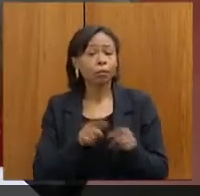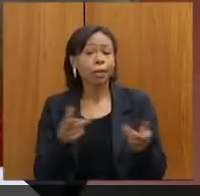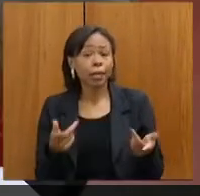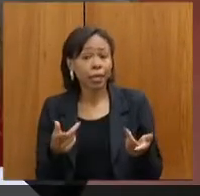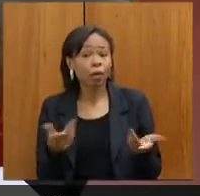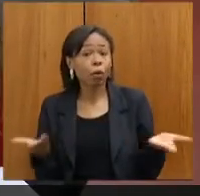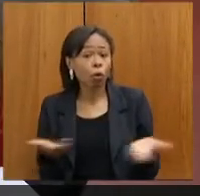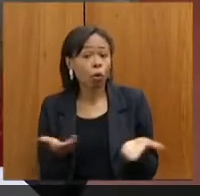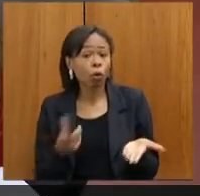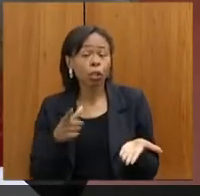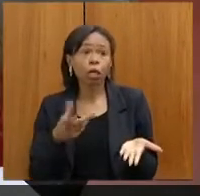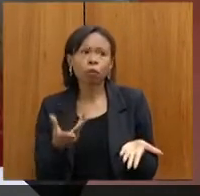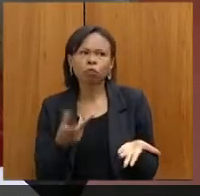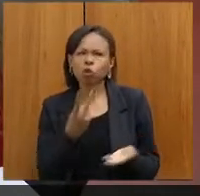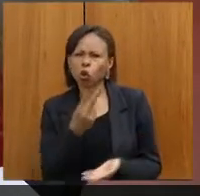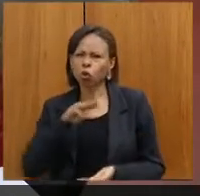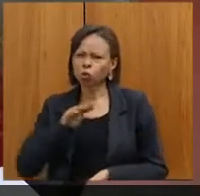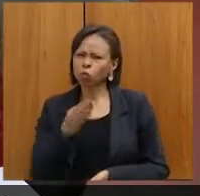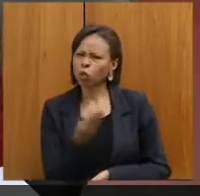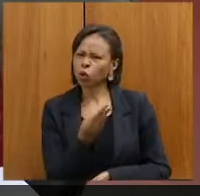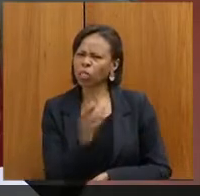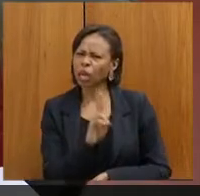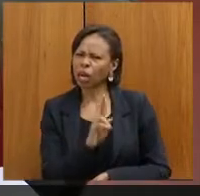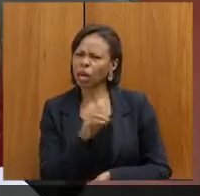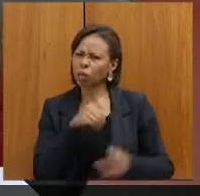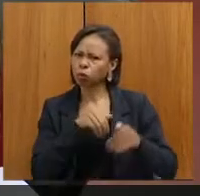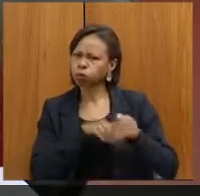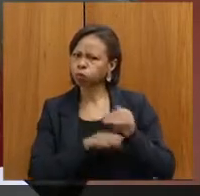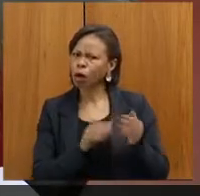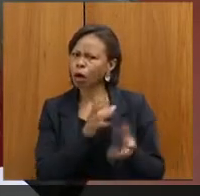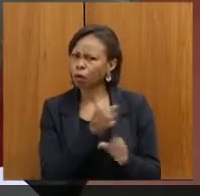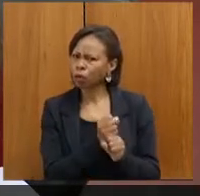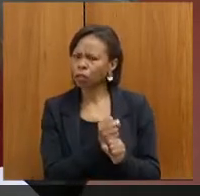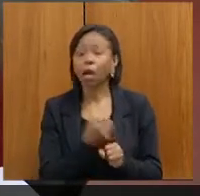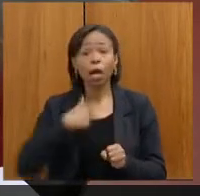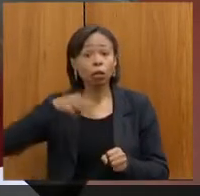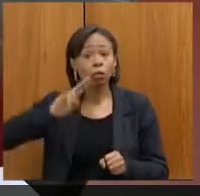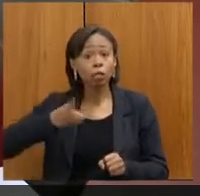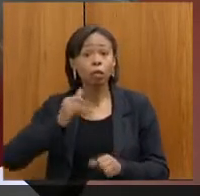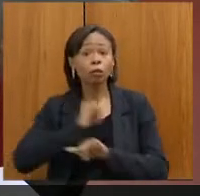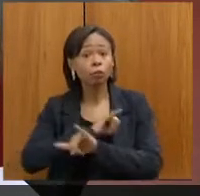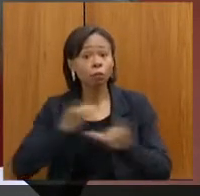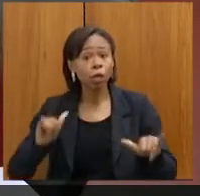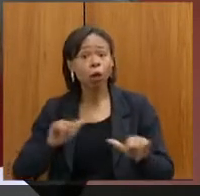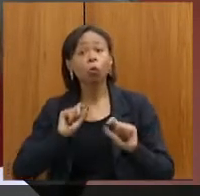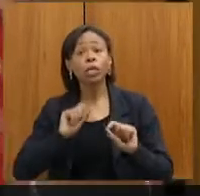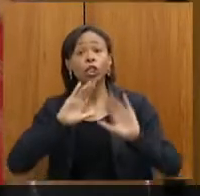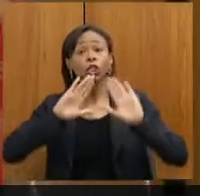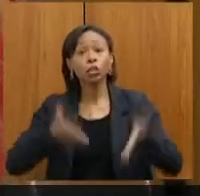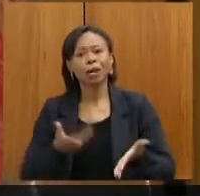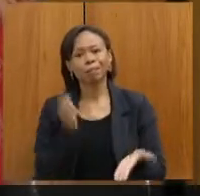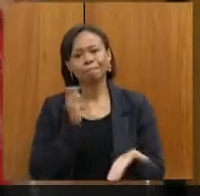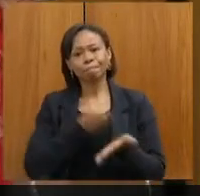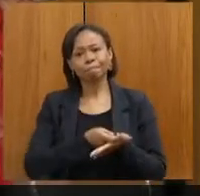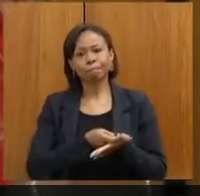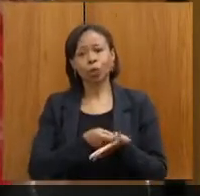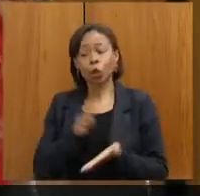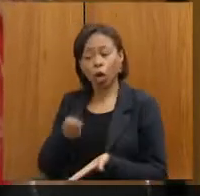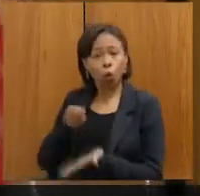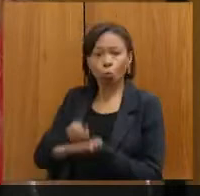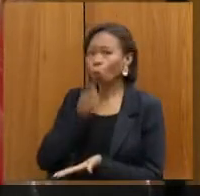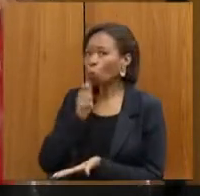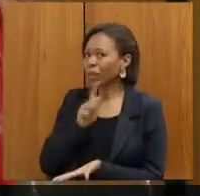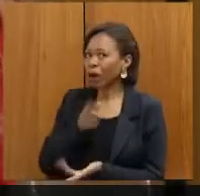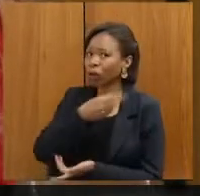com saldo de quase Dois Bilhões de reais É claro que eu vou eu vou sempre trazer o executado é porque o que não executar de